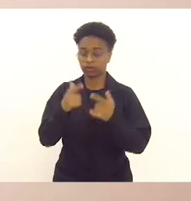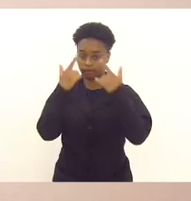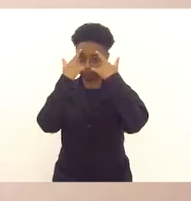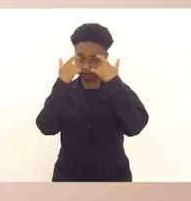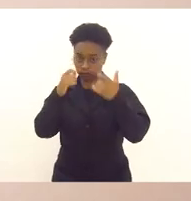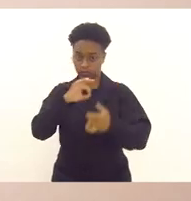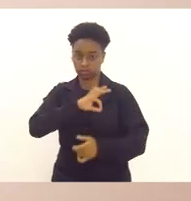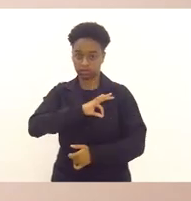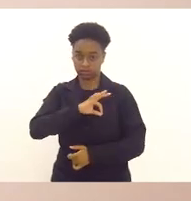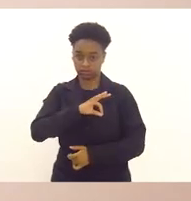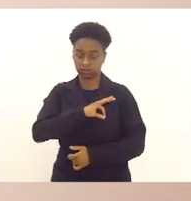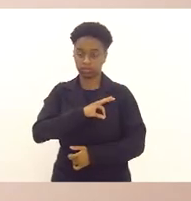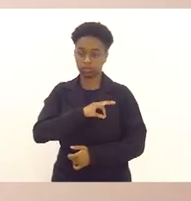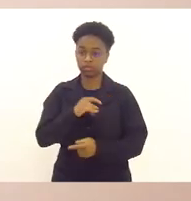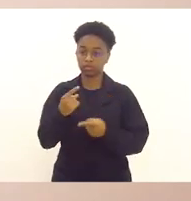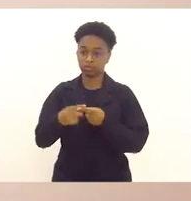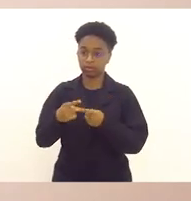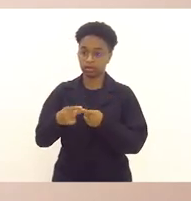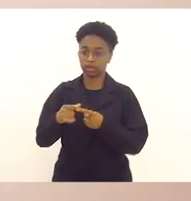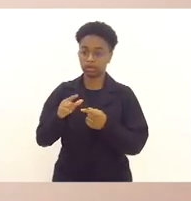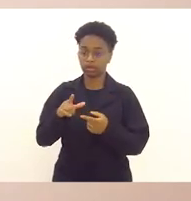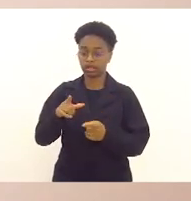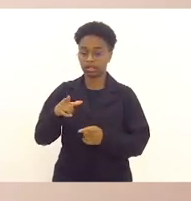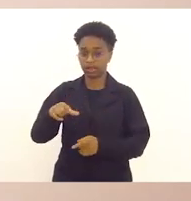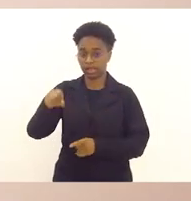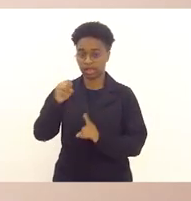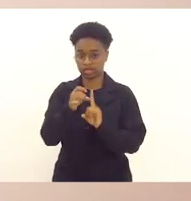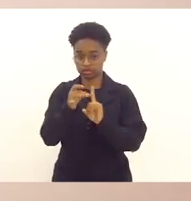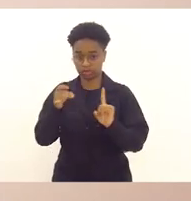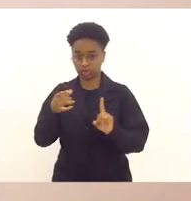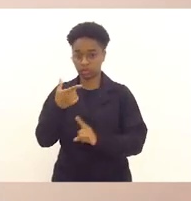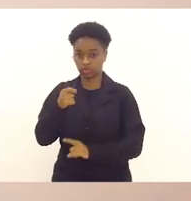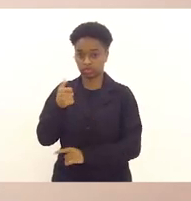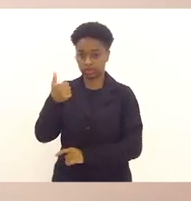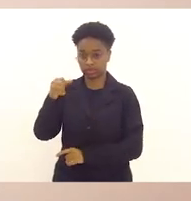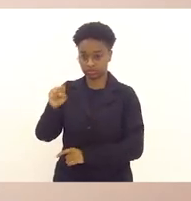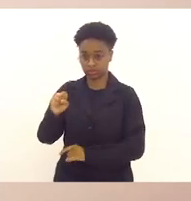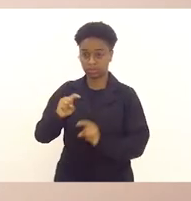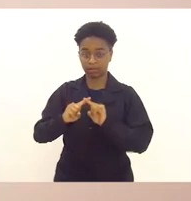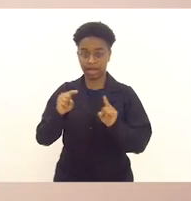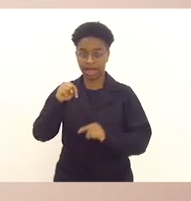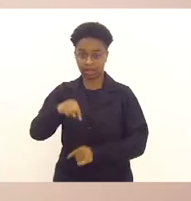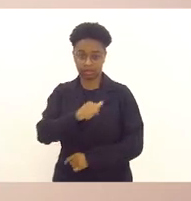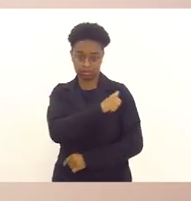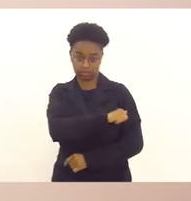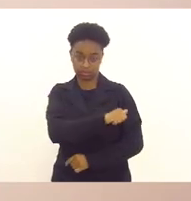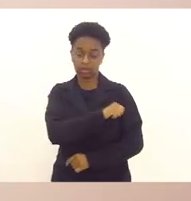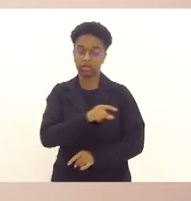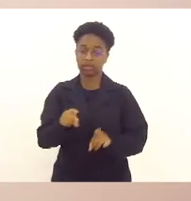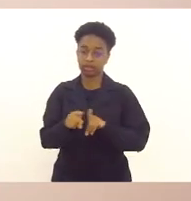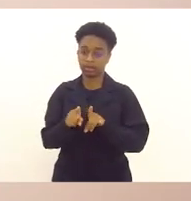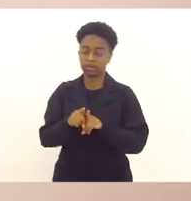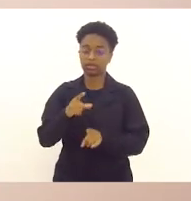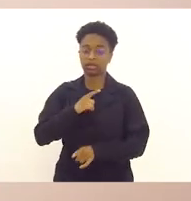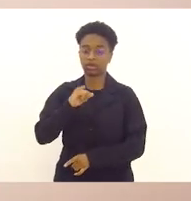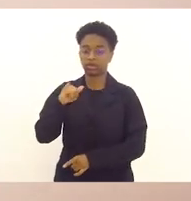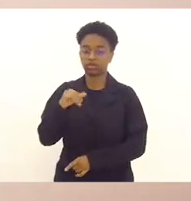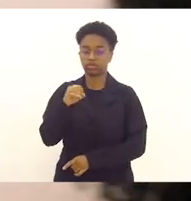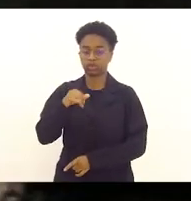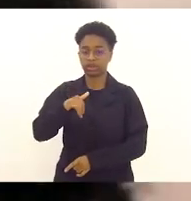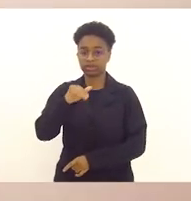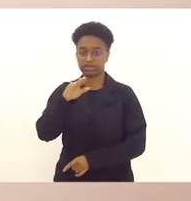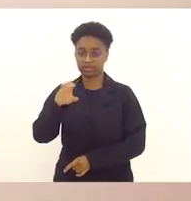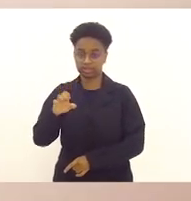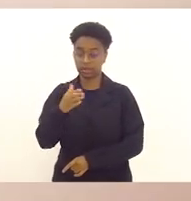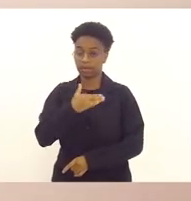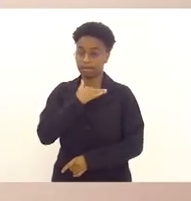policiais motivada por lesgofobia em 2018 mas aqui no Rio também temos o caso Joyce Braga que